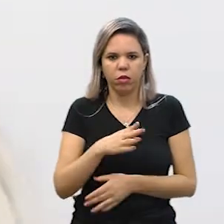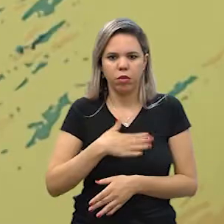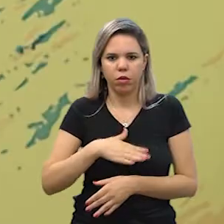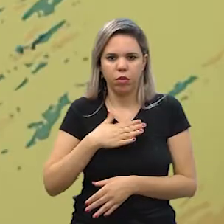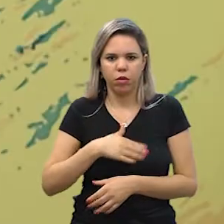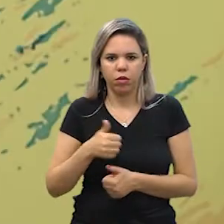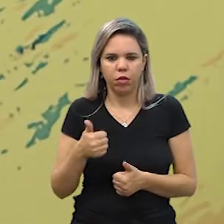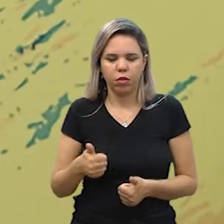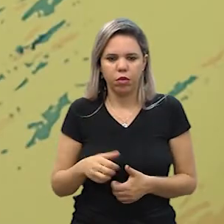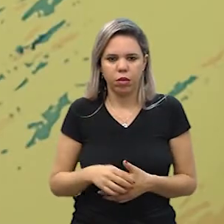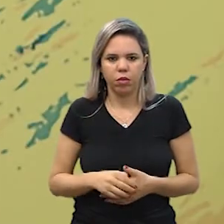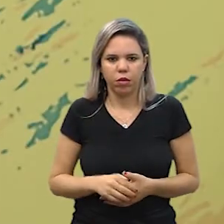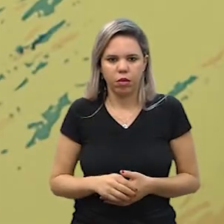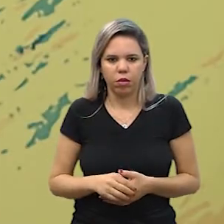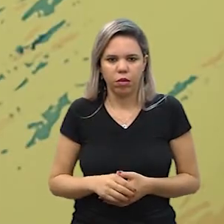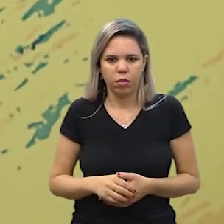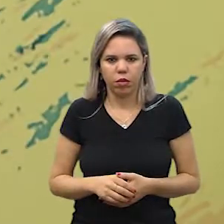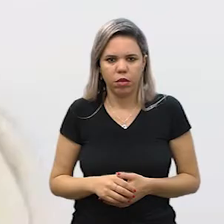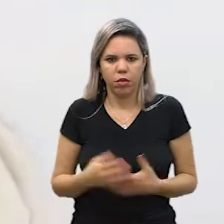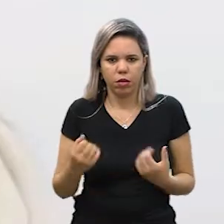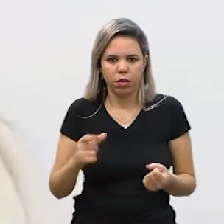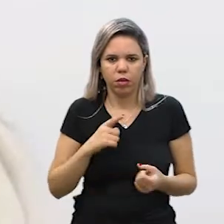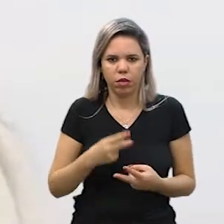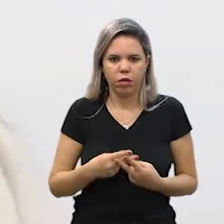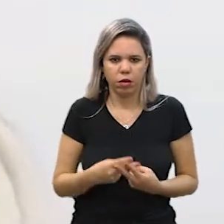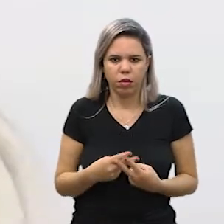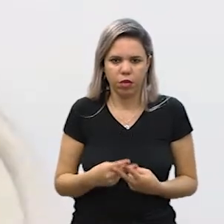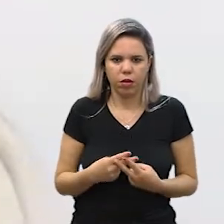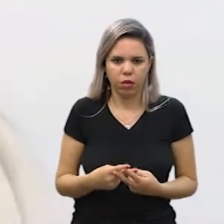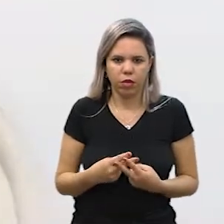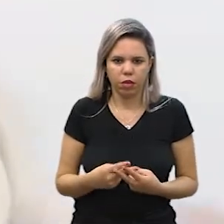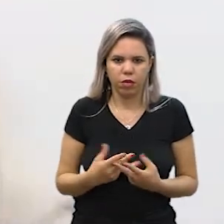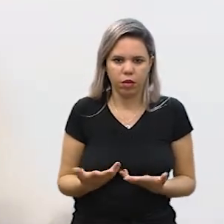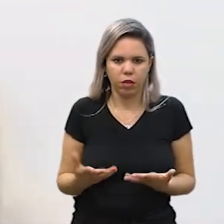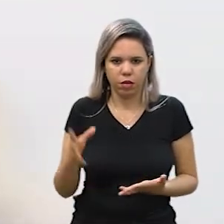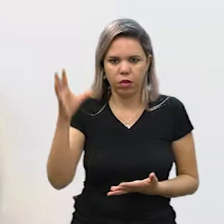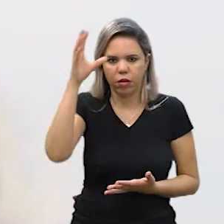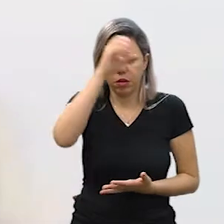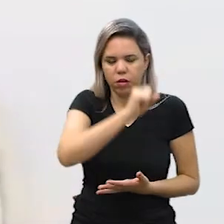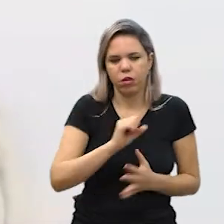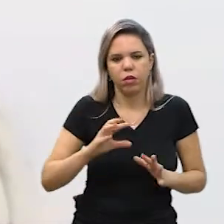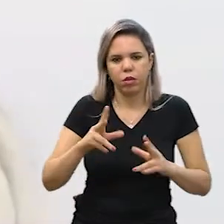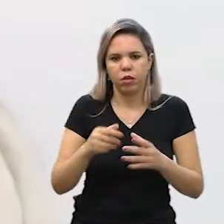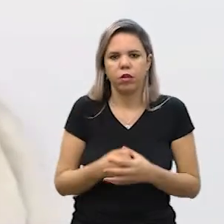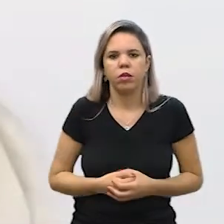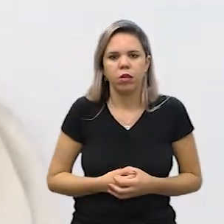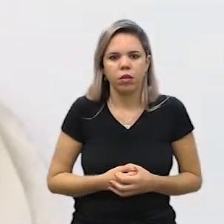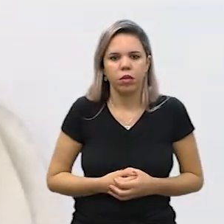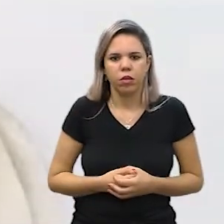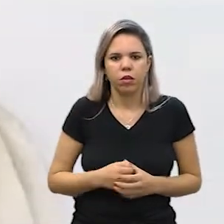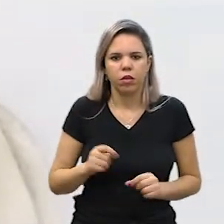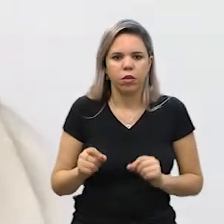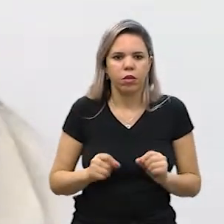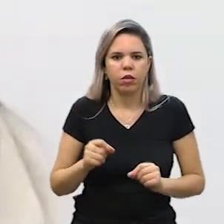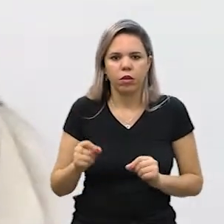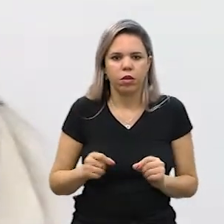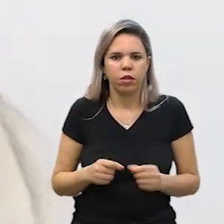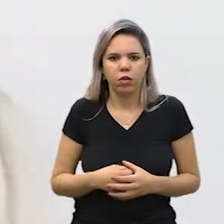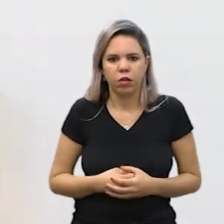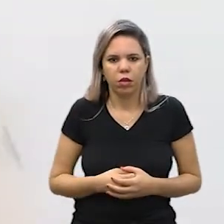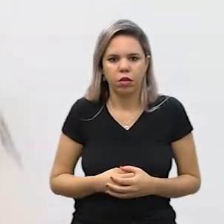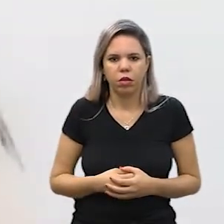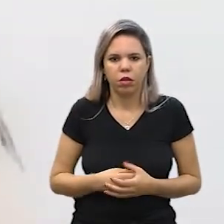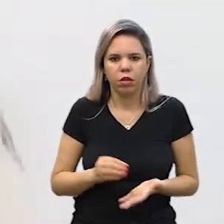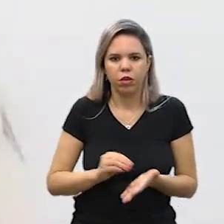Calma, né? Calma, vamos ter um pouquinho mais de paciência e aprender tudo isso para que